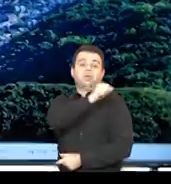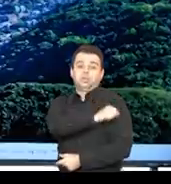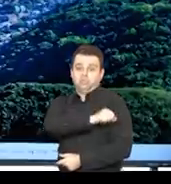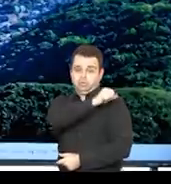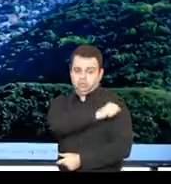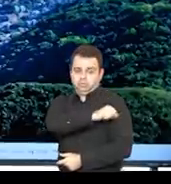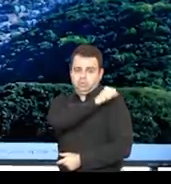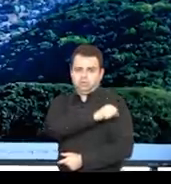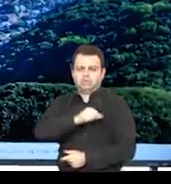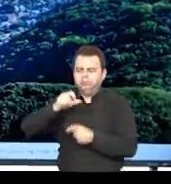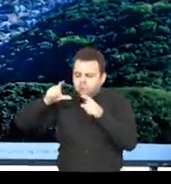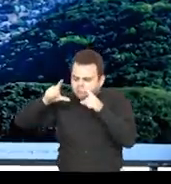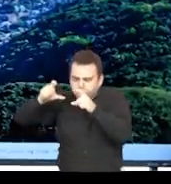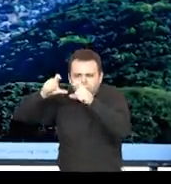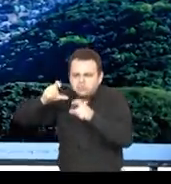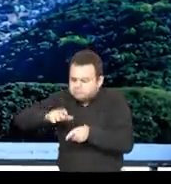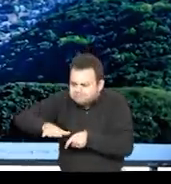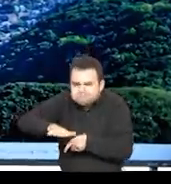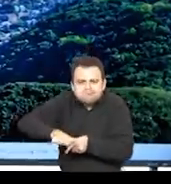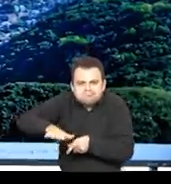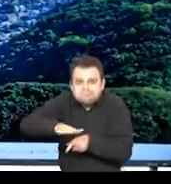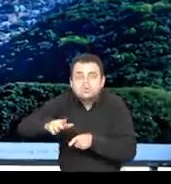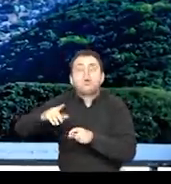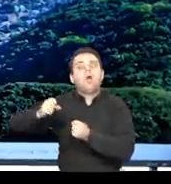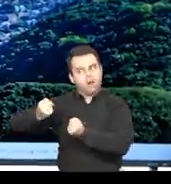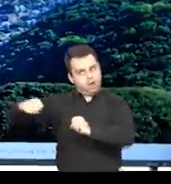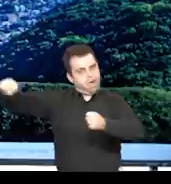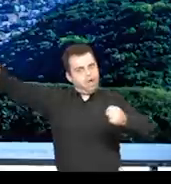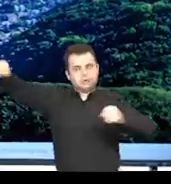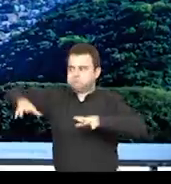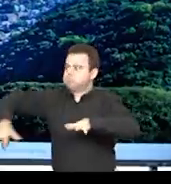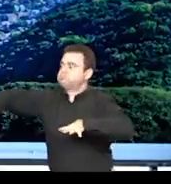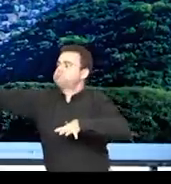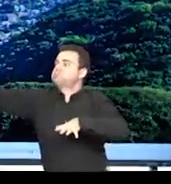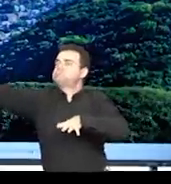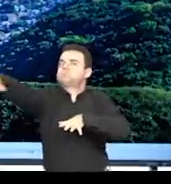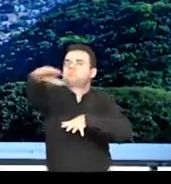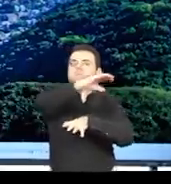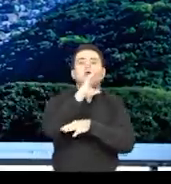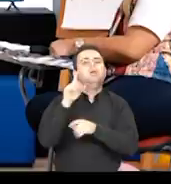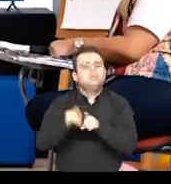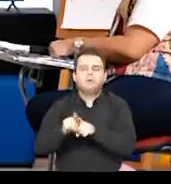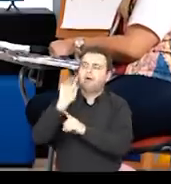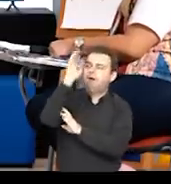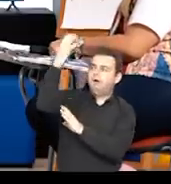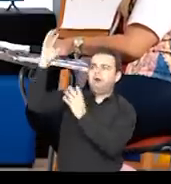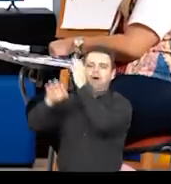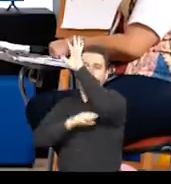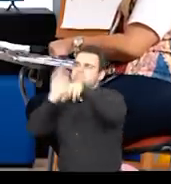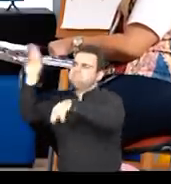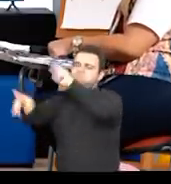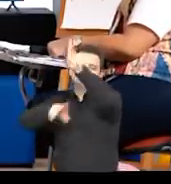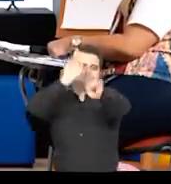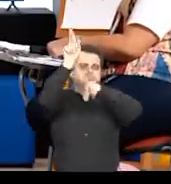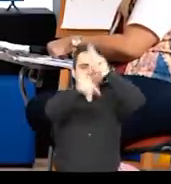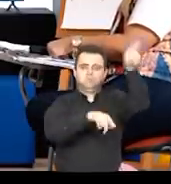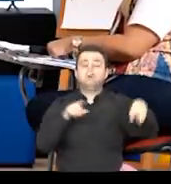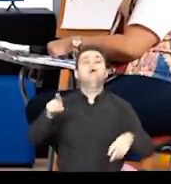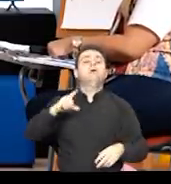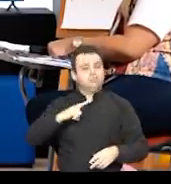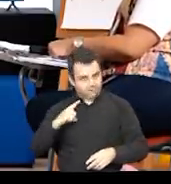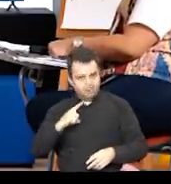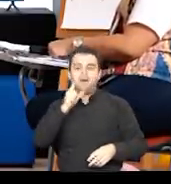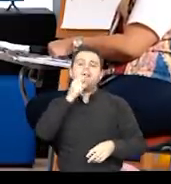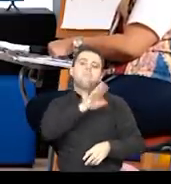Janeiro. Só um pedacinho, pois essa cidade é bem grande e as paisagens são bastante diversas. O Rio é uma cidade litorânea.